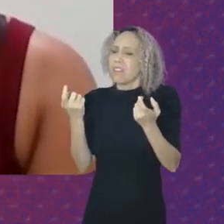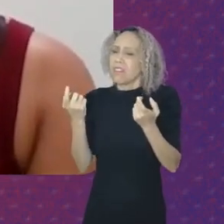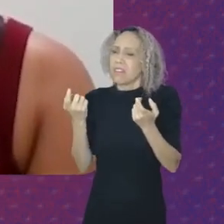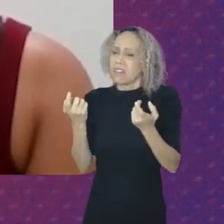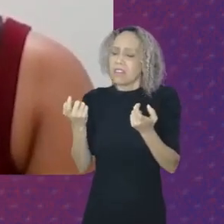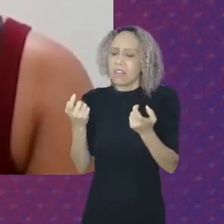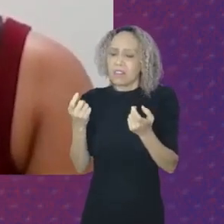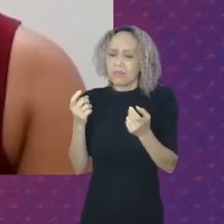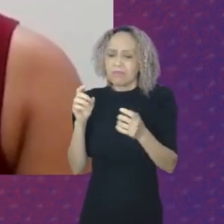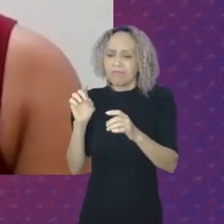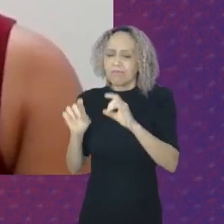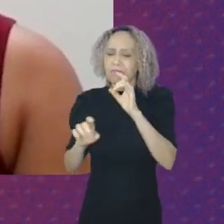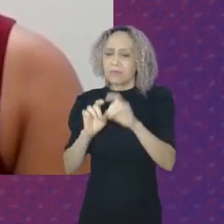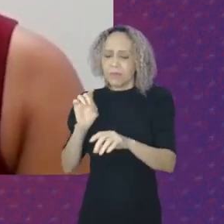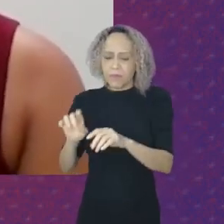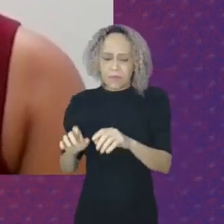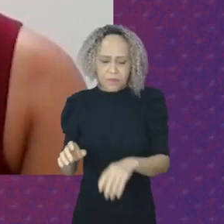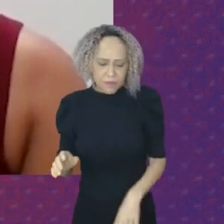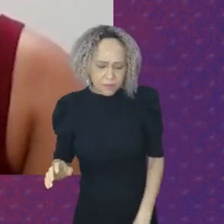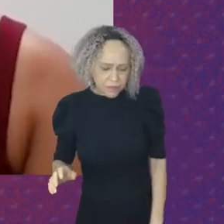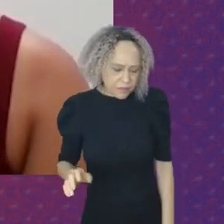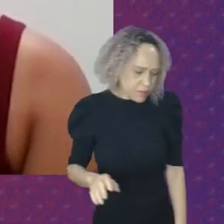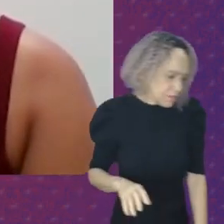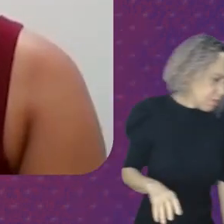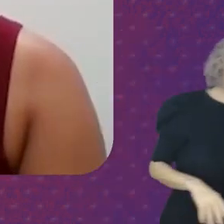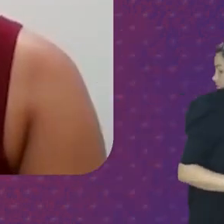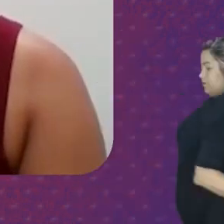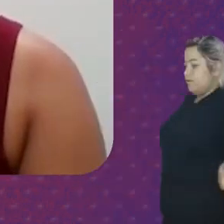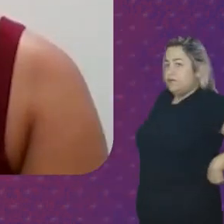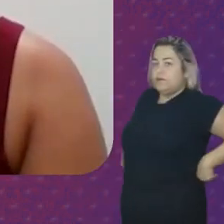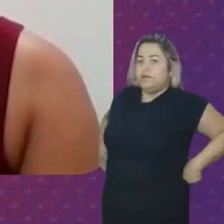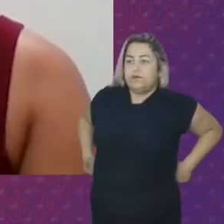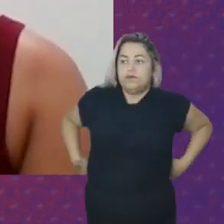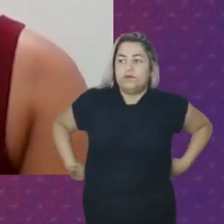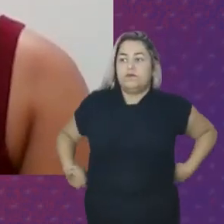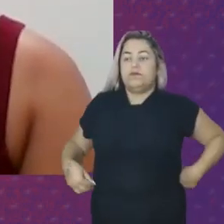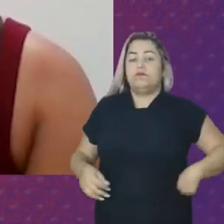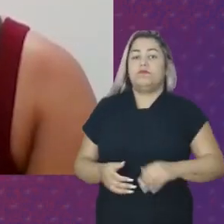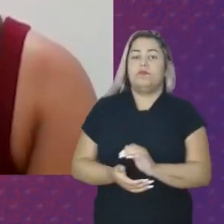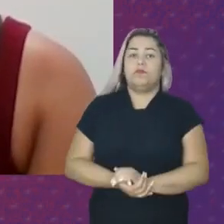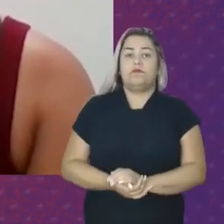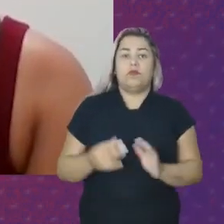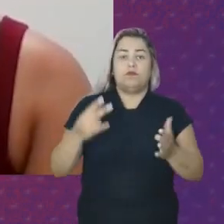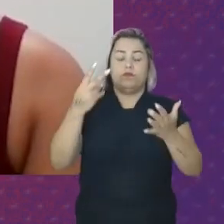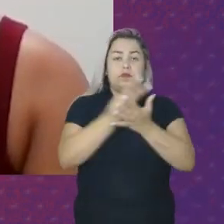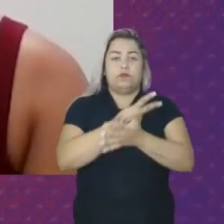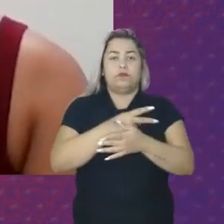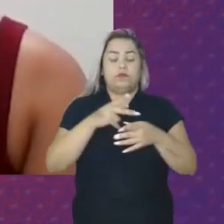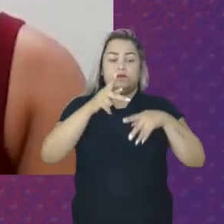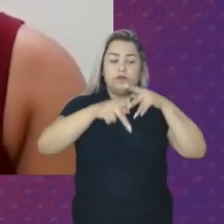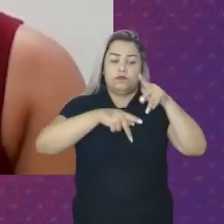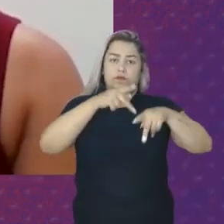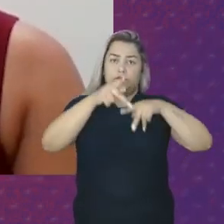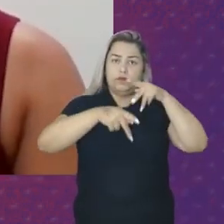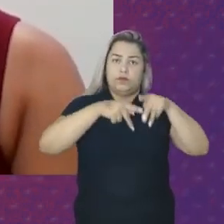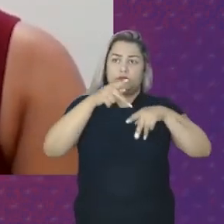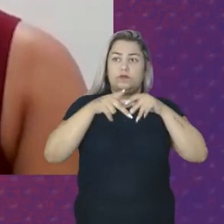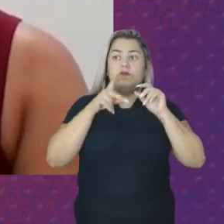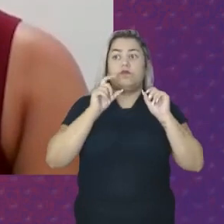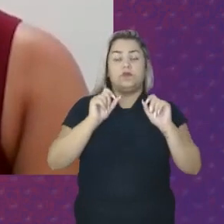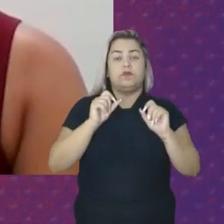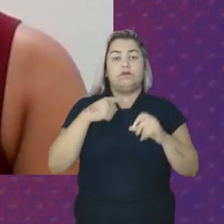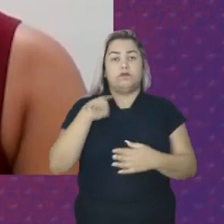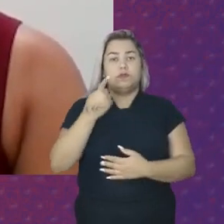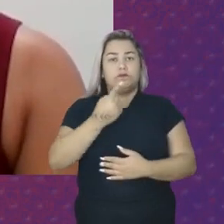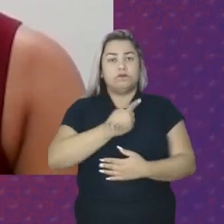em especial dos homicídios, né, da morte que acontece em torno dessa população. E aí a gente